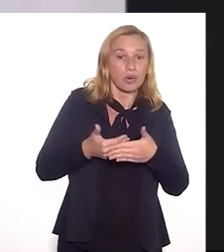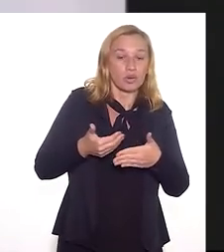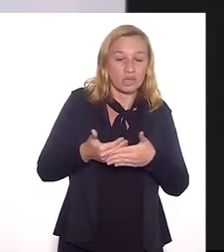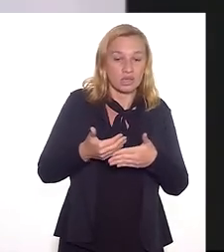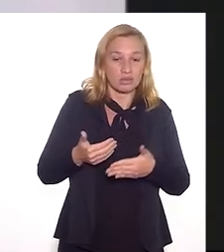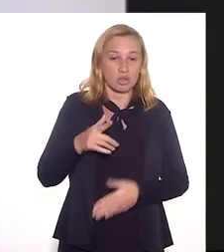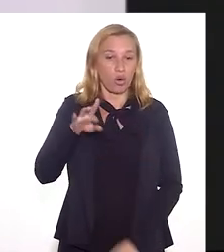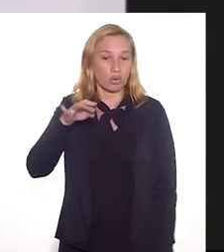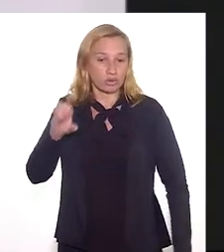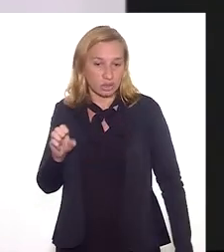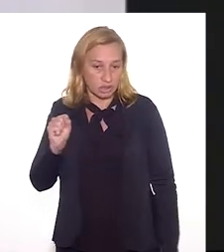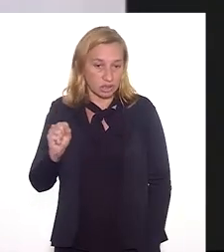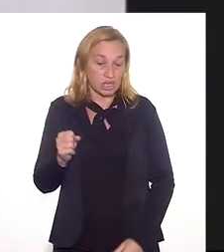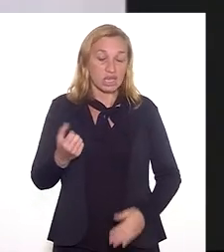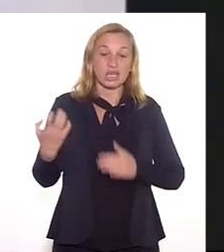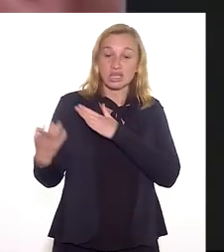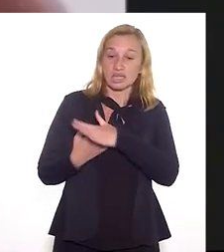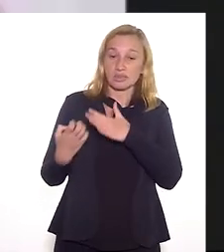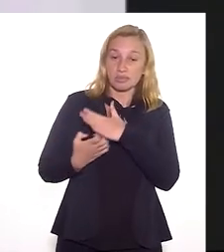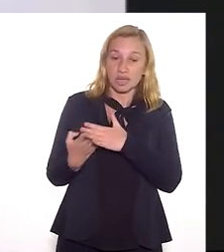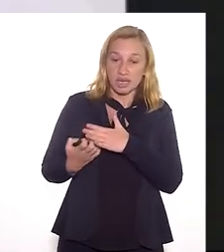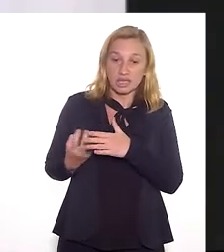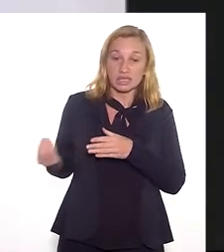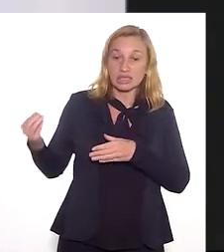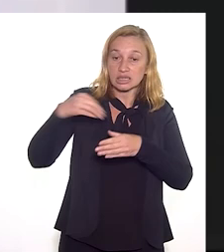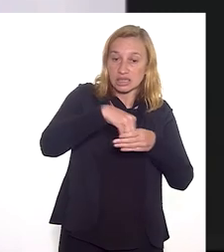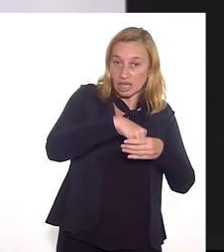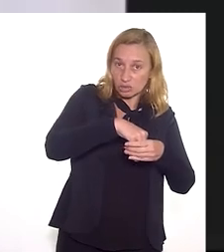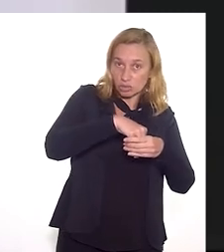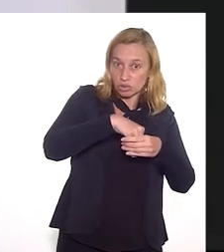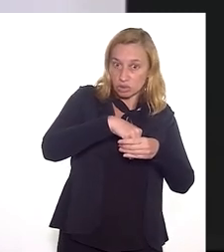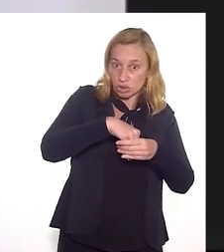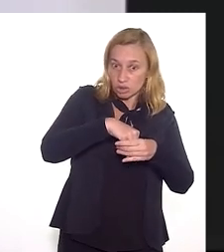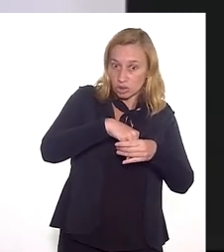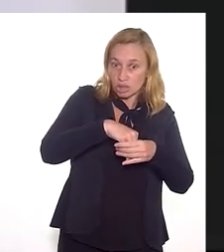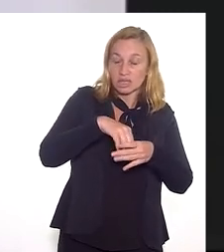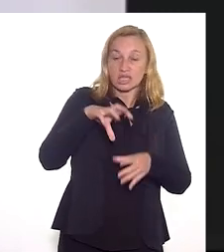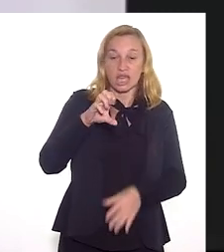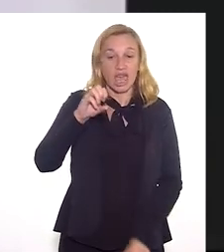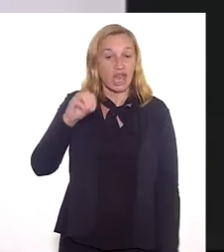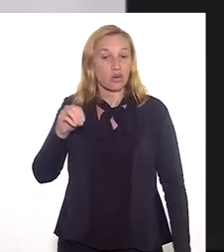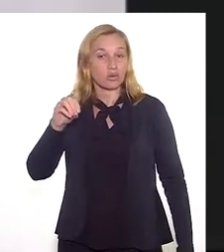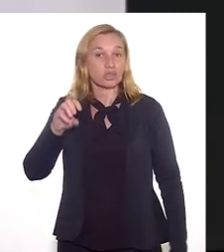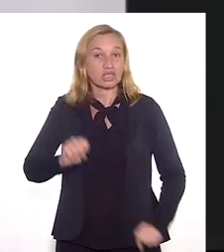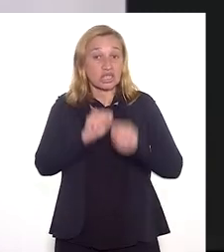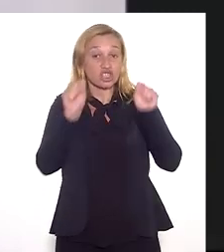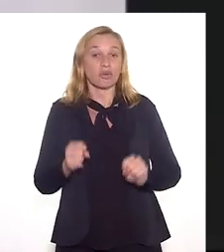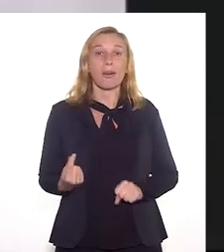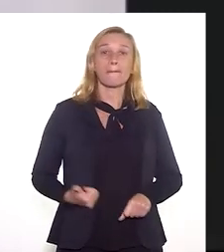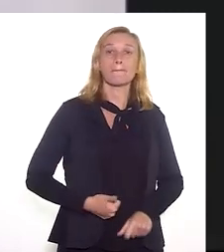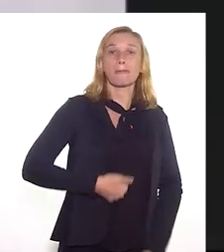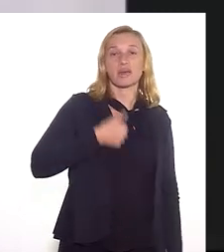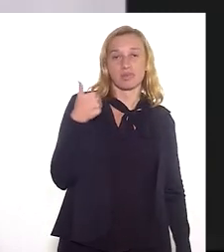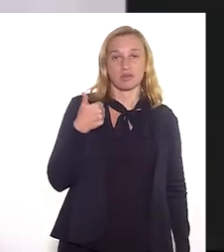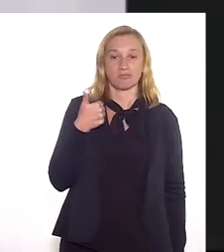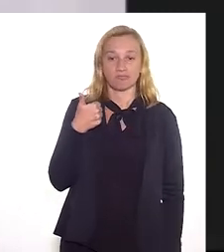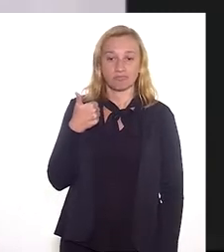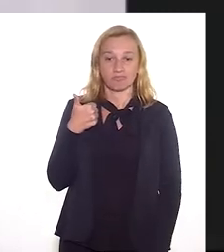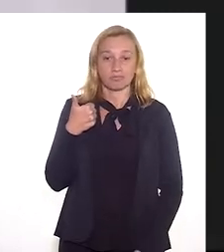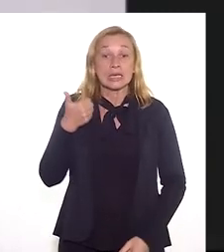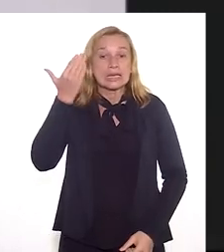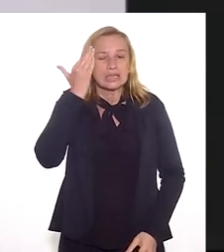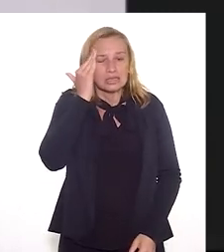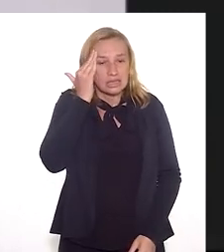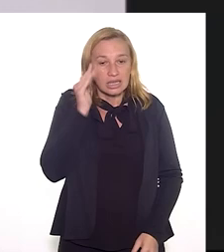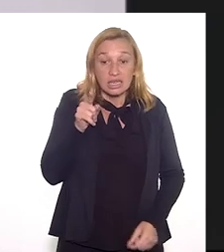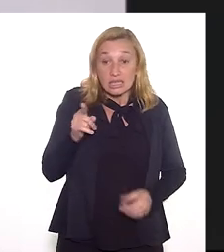gente está querendo aproximar esses stakeholders, né, esses agentes dentro desse ecossistema. Então,